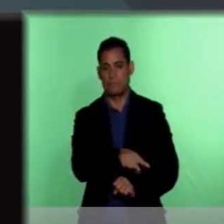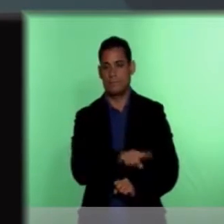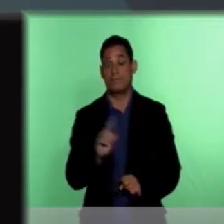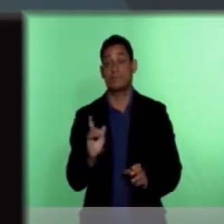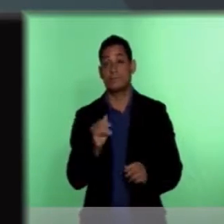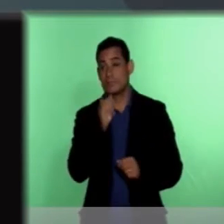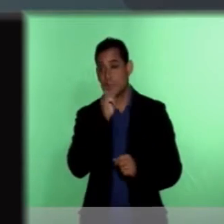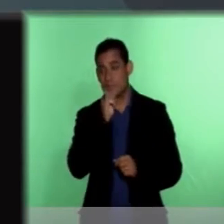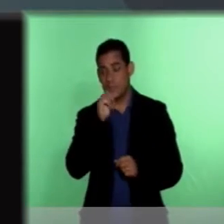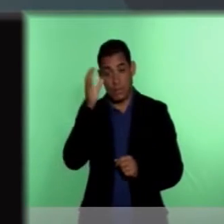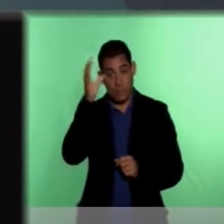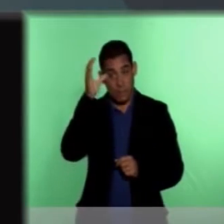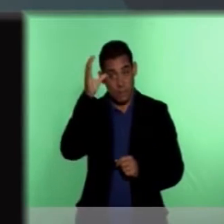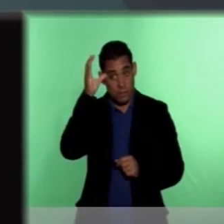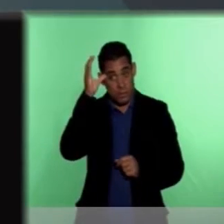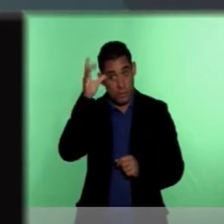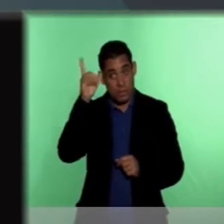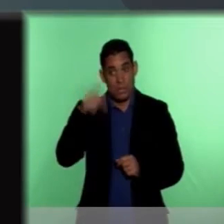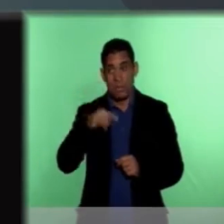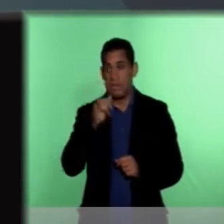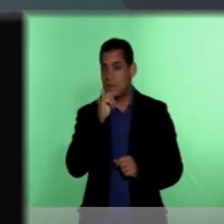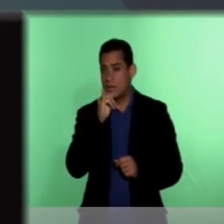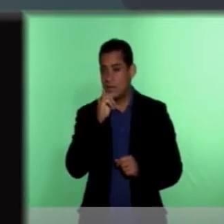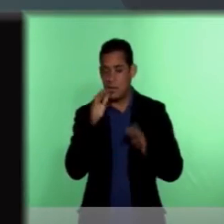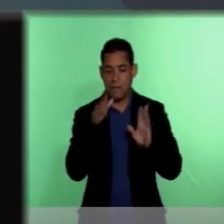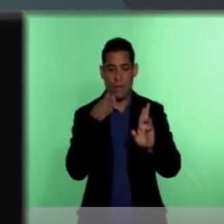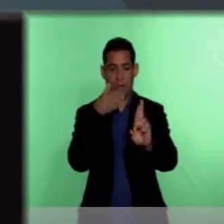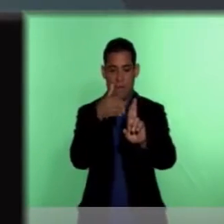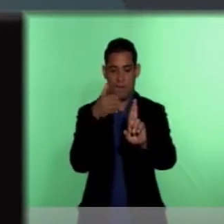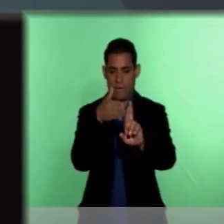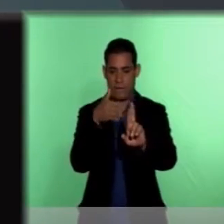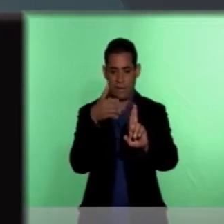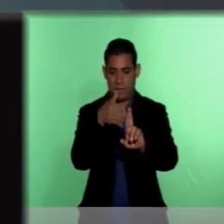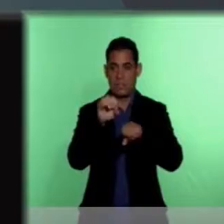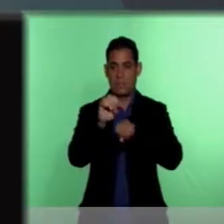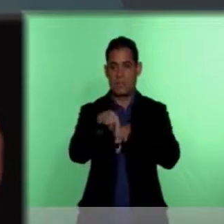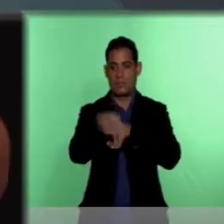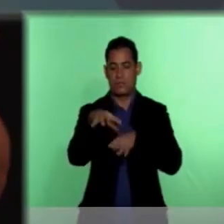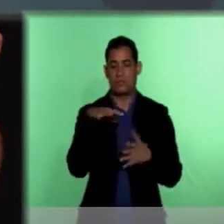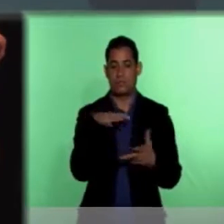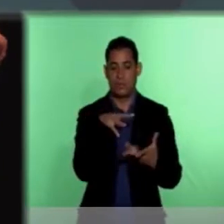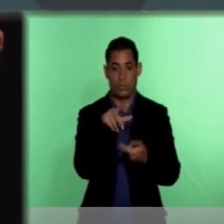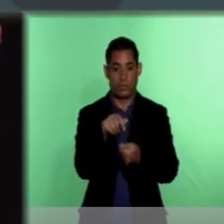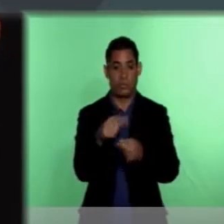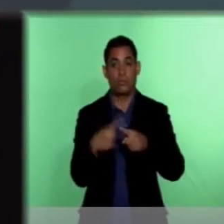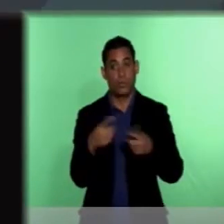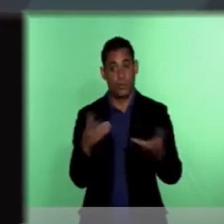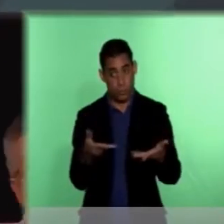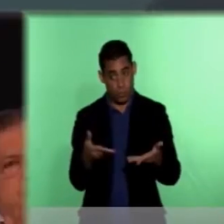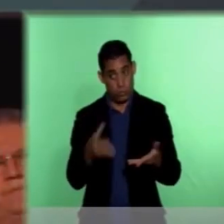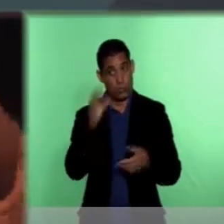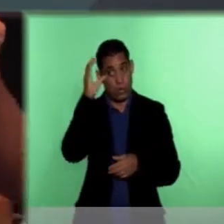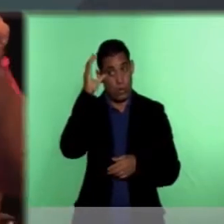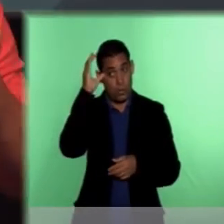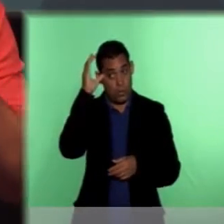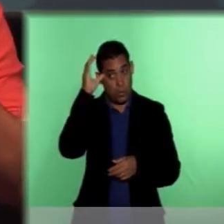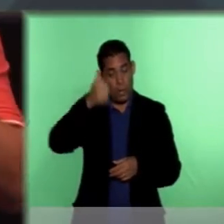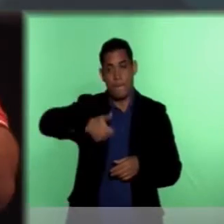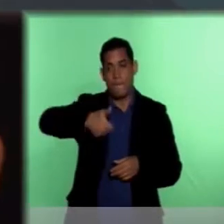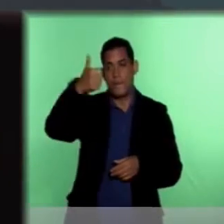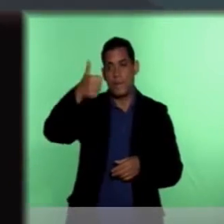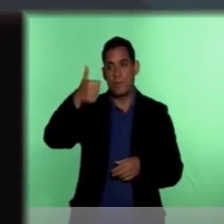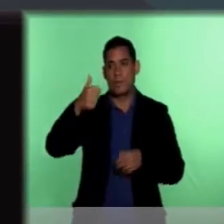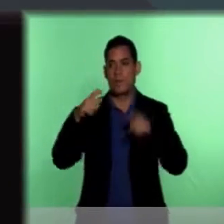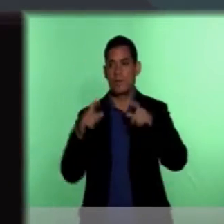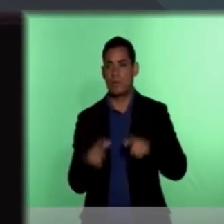exemplo sul-coreano tem sido tratado como uma grande referência na educação mundial, porque a Coreia ocupa hoje os primeiros lugares no PISA,